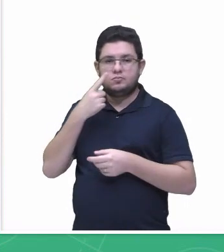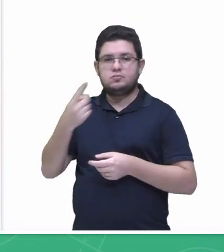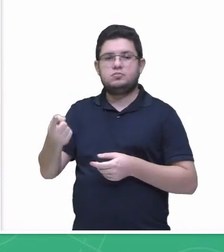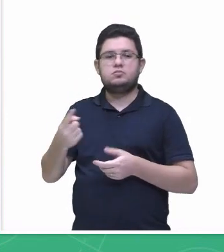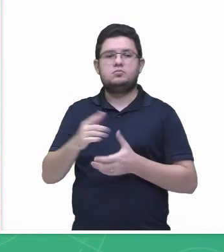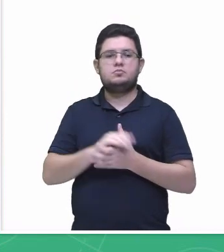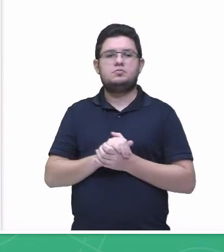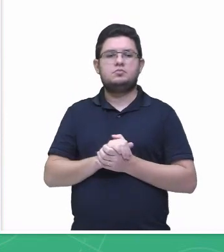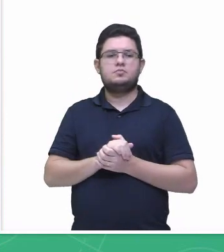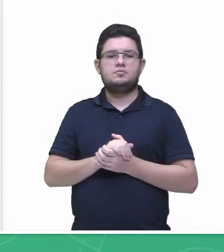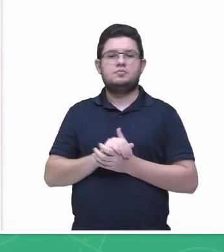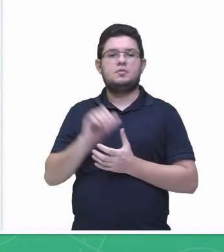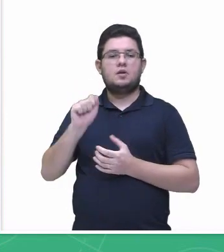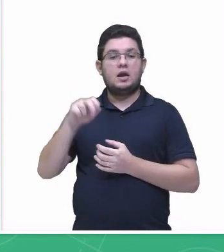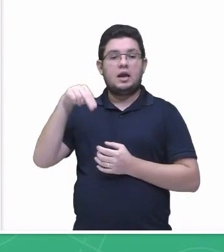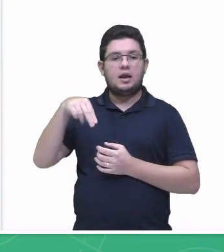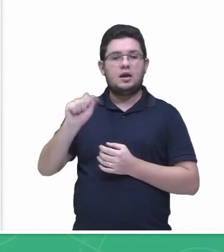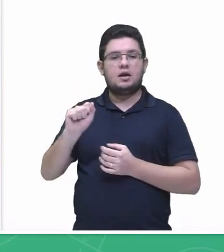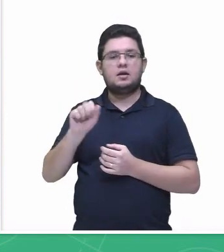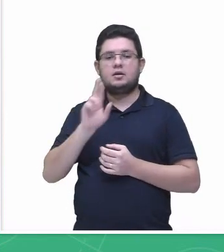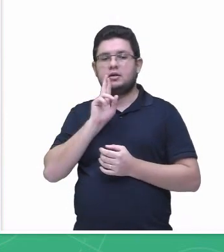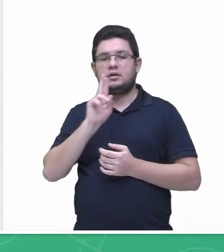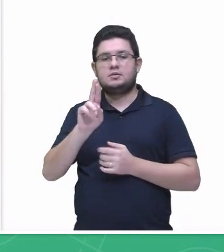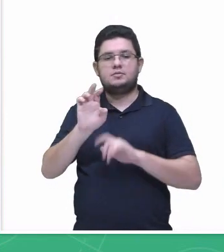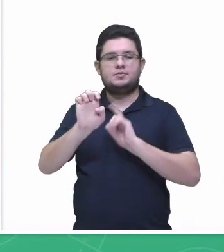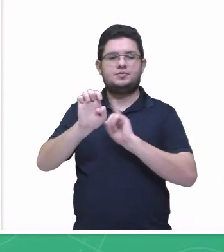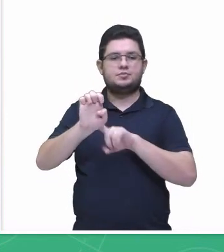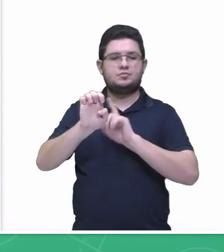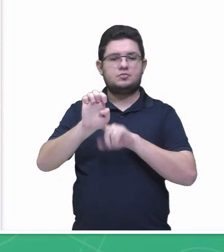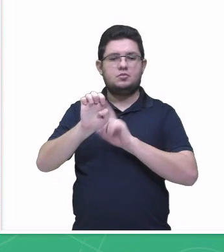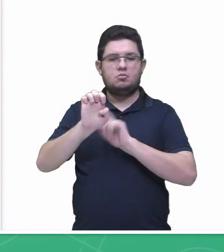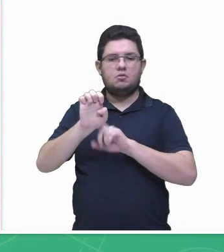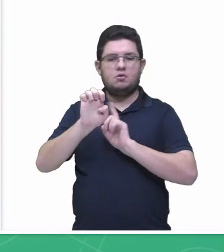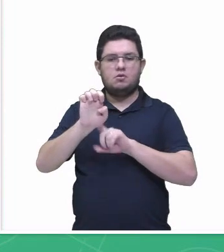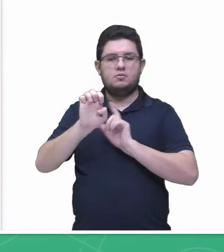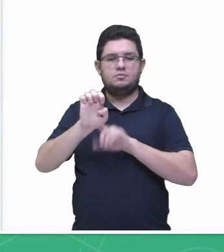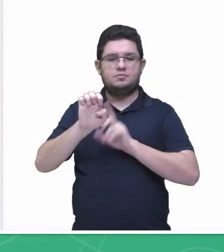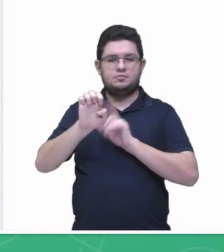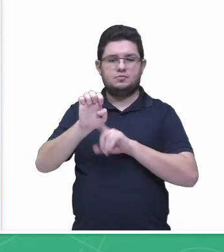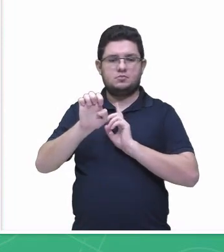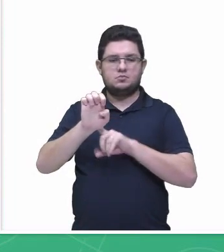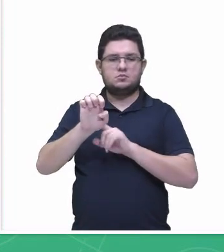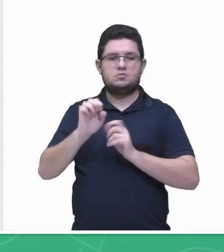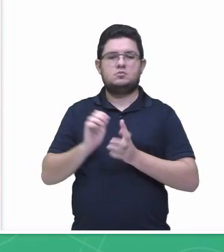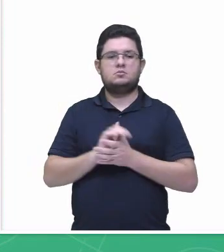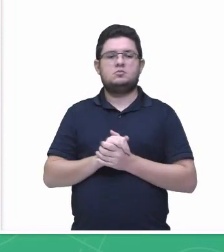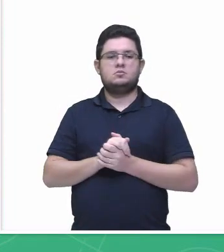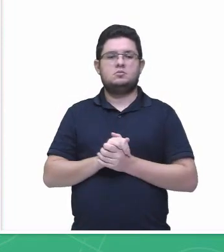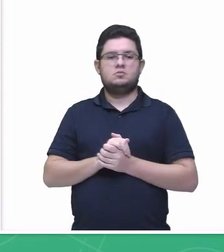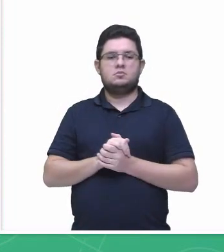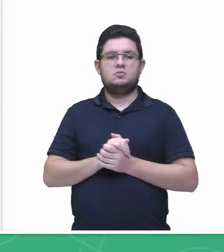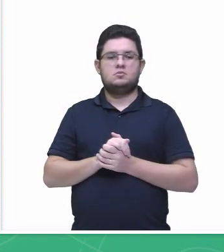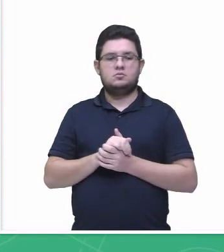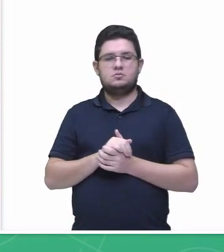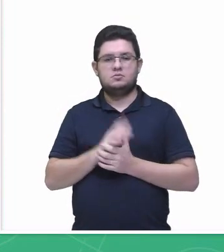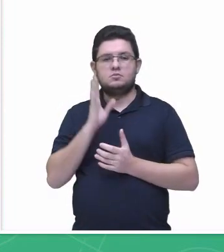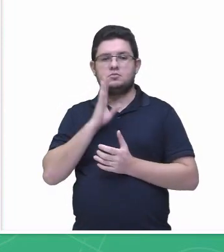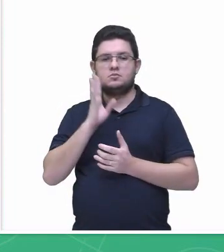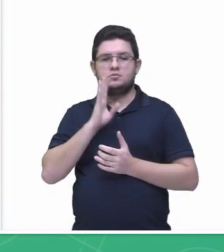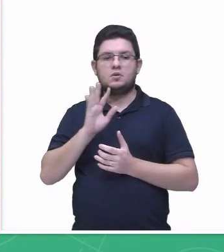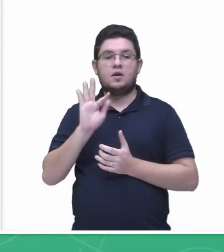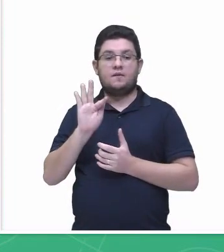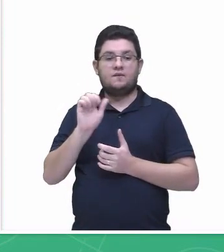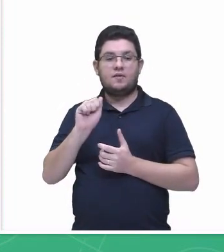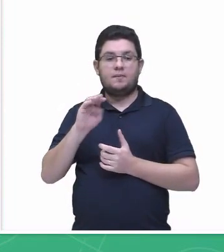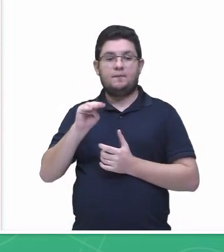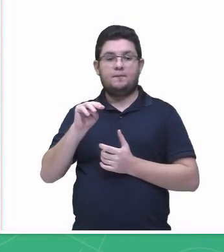temos aqui a resposta da Ana Paula, disse que a resposta é a letra E, legal. Além dela, temos